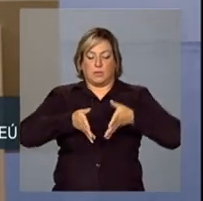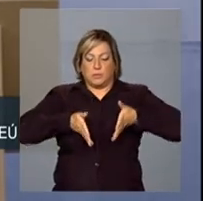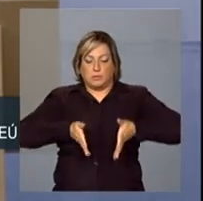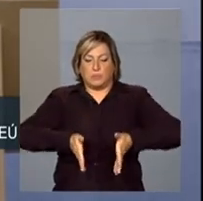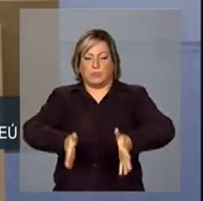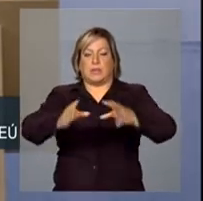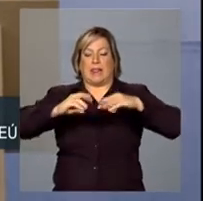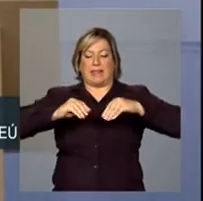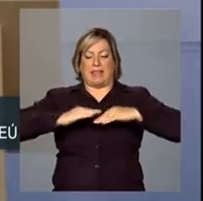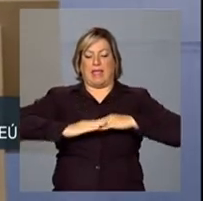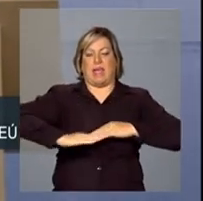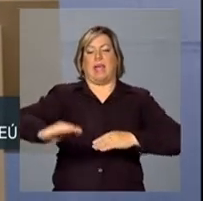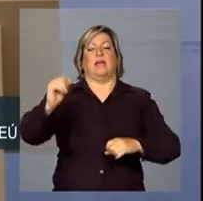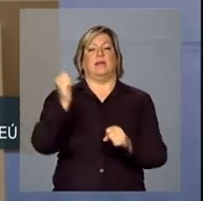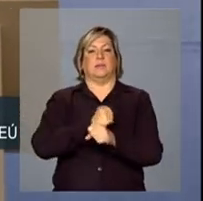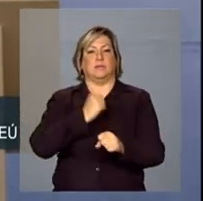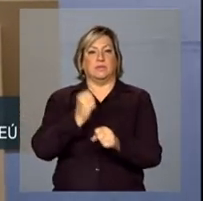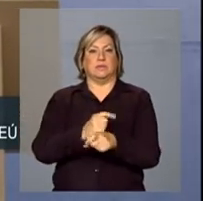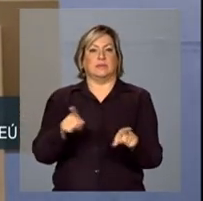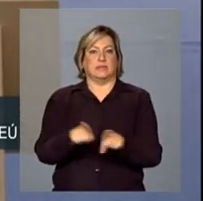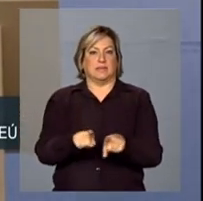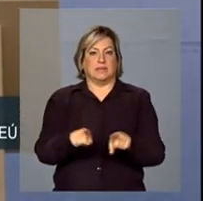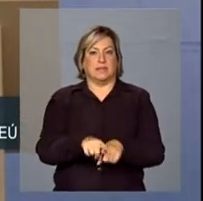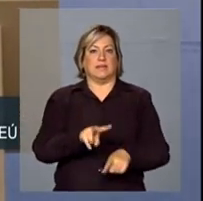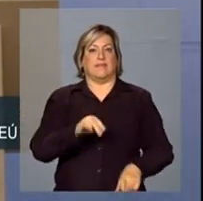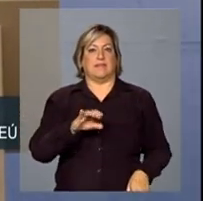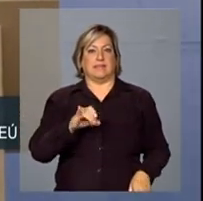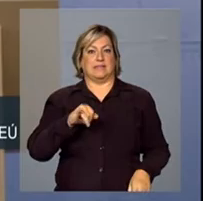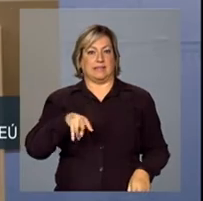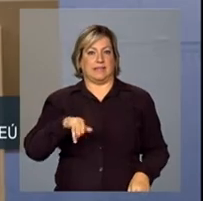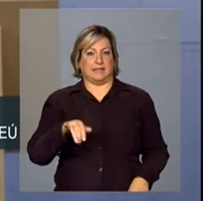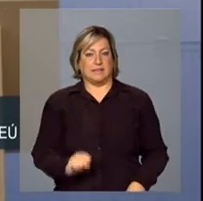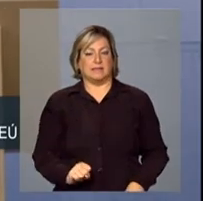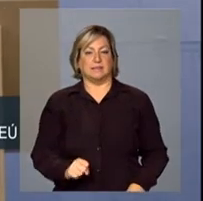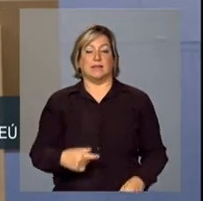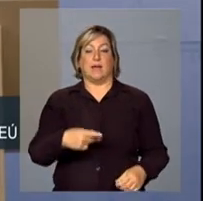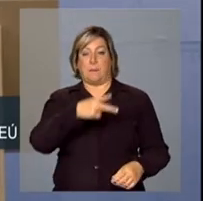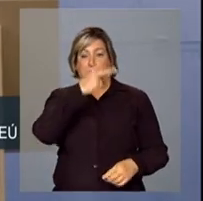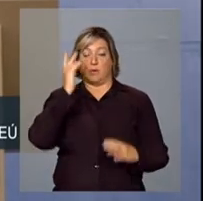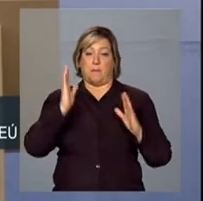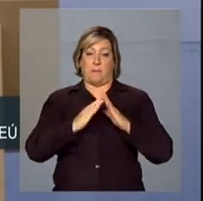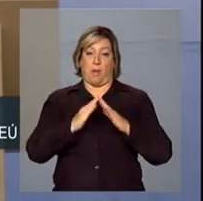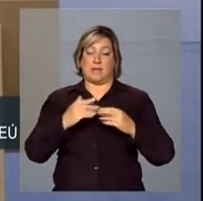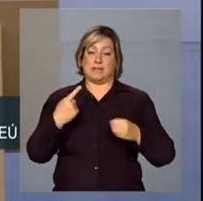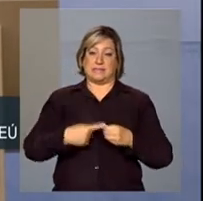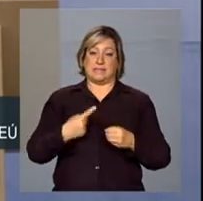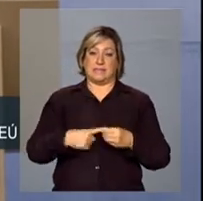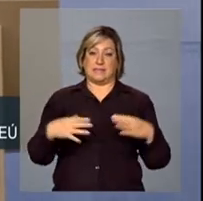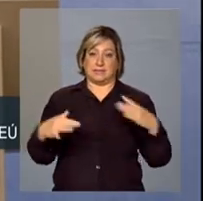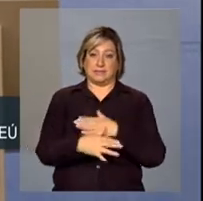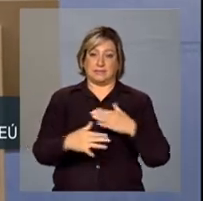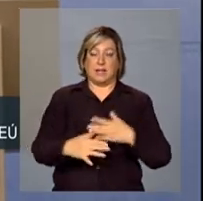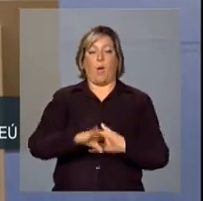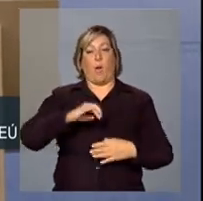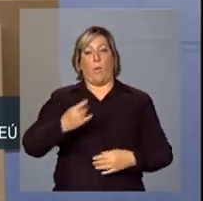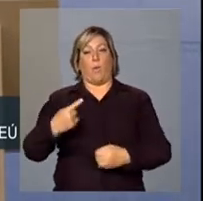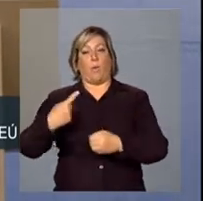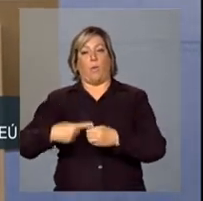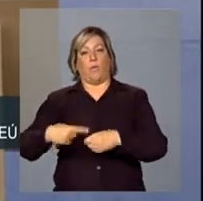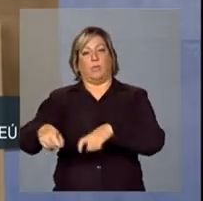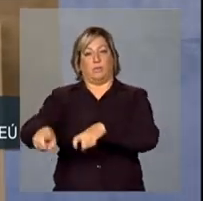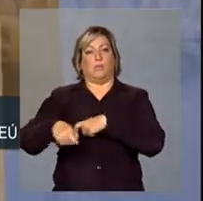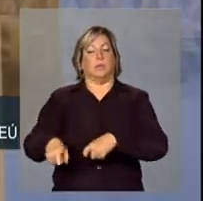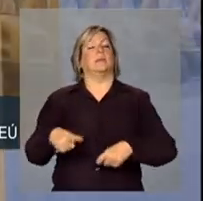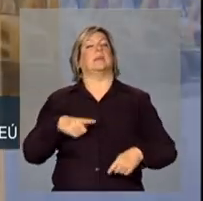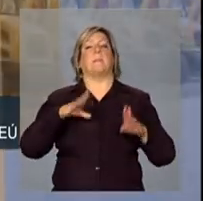toda a população que será beneficiada. Tanto quem mora na cidade como quem mora no meio rural será beneficiado, porque por essas